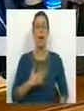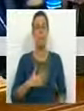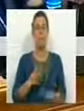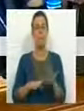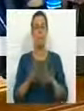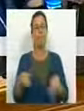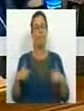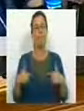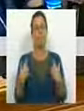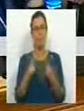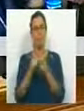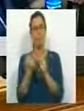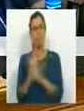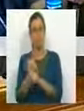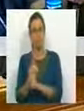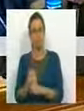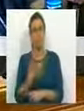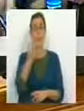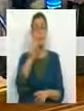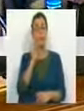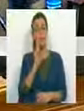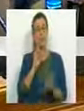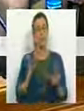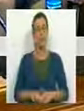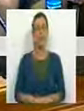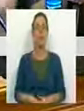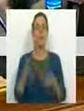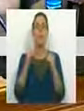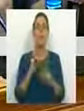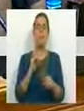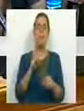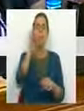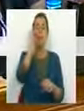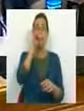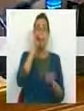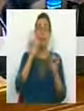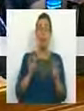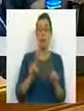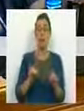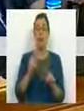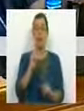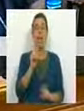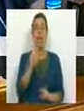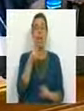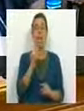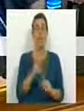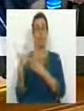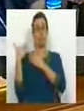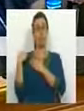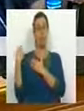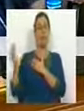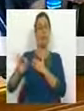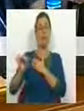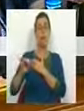fazer a sua própria reabilitação, porque parece importante. Relativamente ao Distrito de Santarém, relativamente às hectares que são da